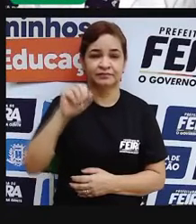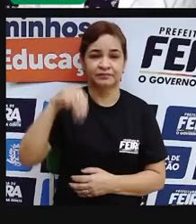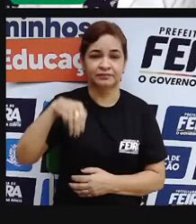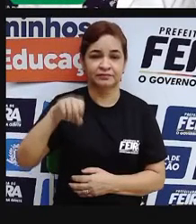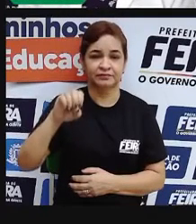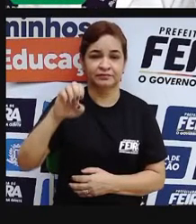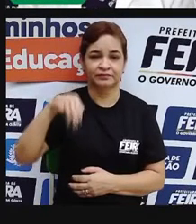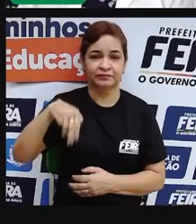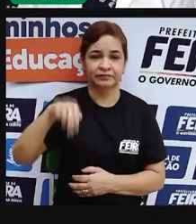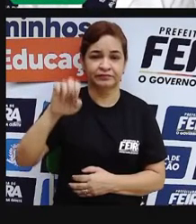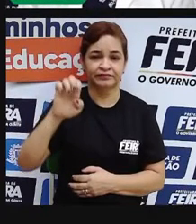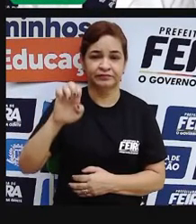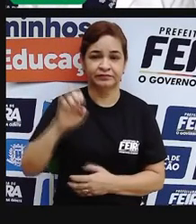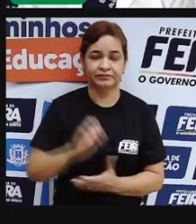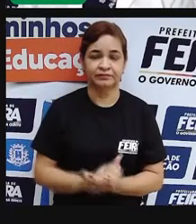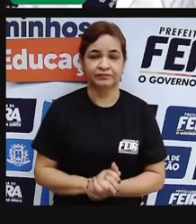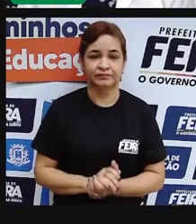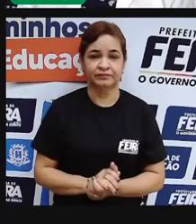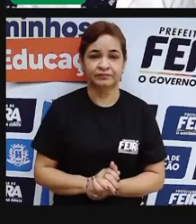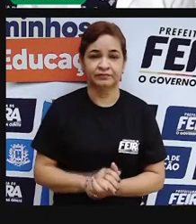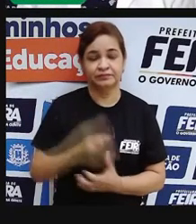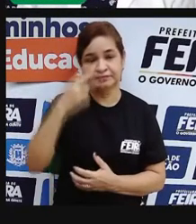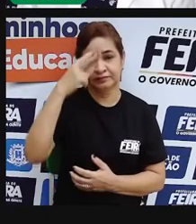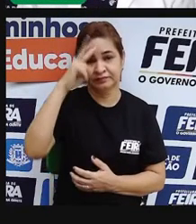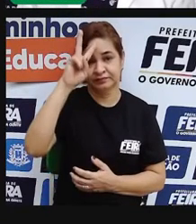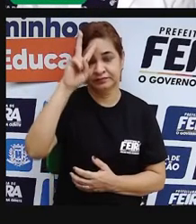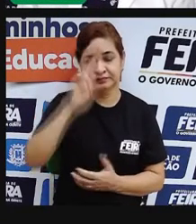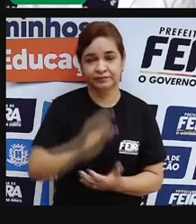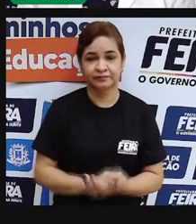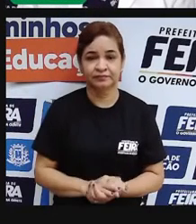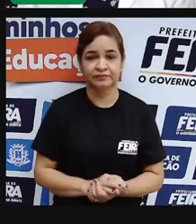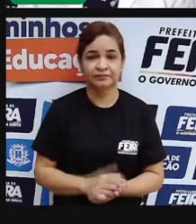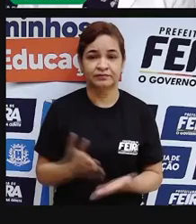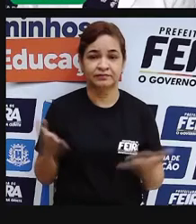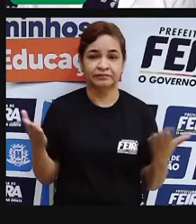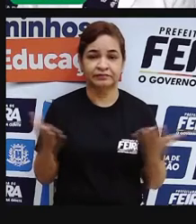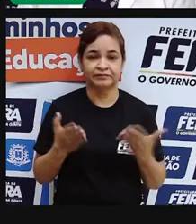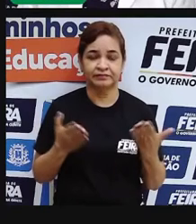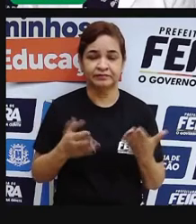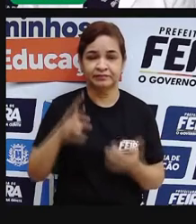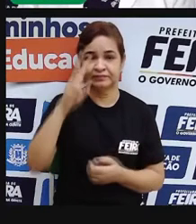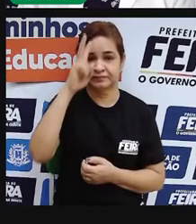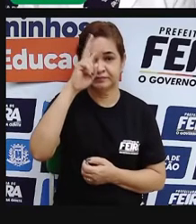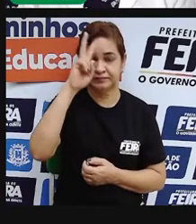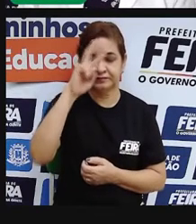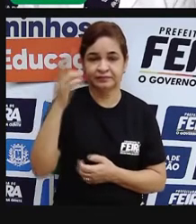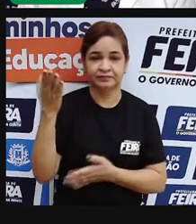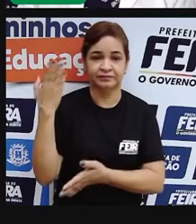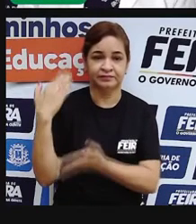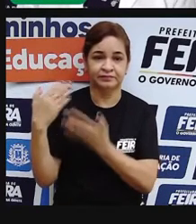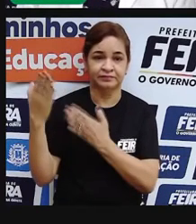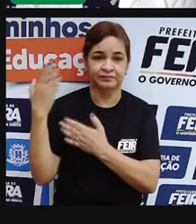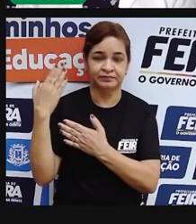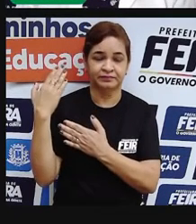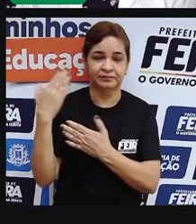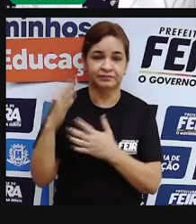acompanhar vocês no componente de história e hoje a aula sobre memória e ancestralidade